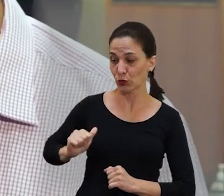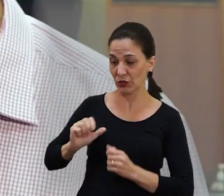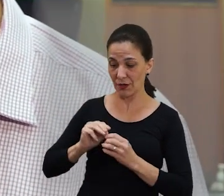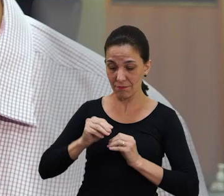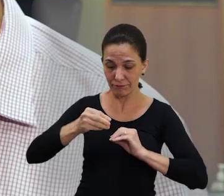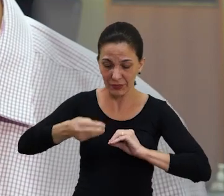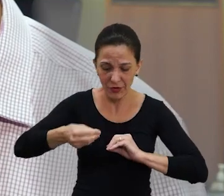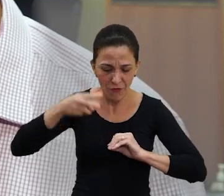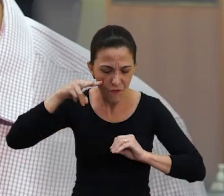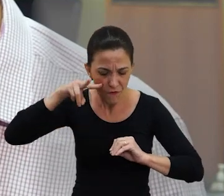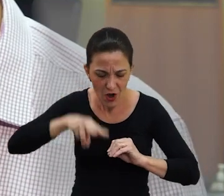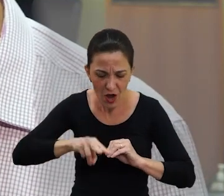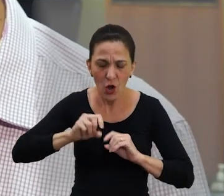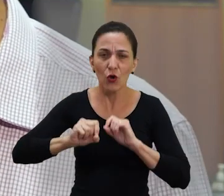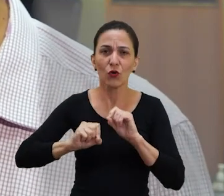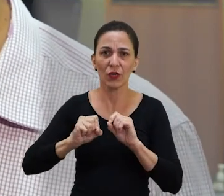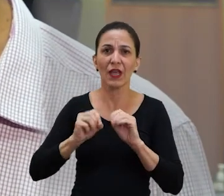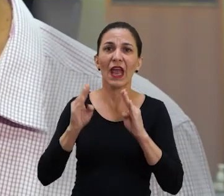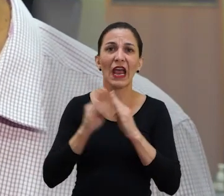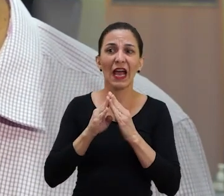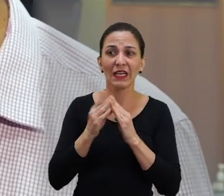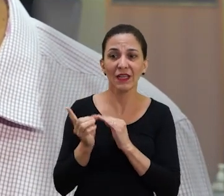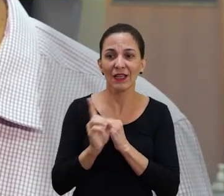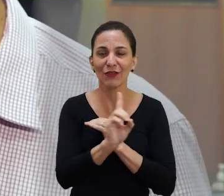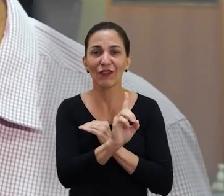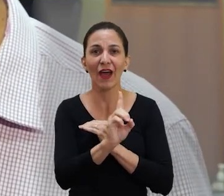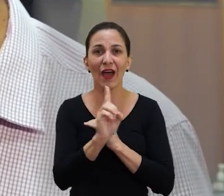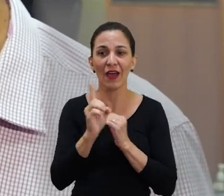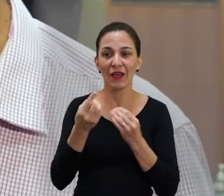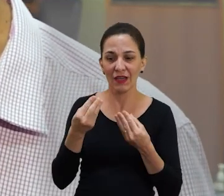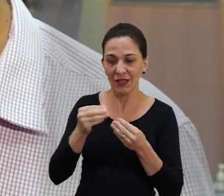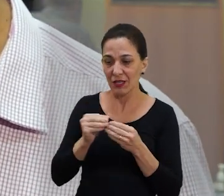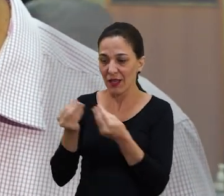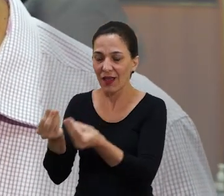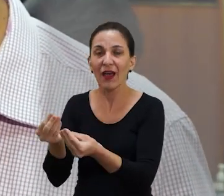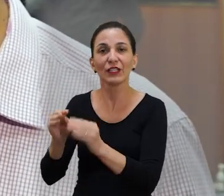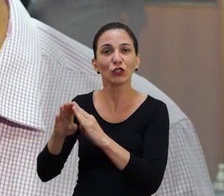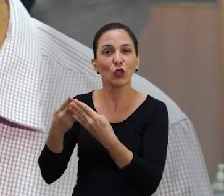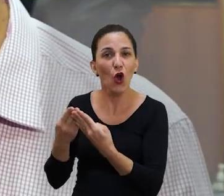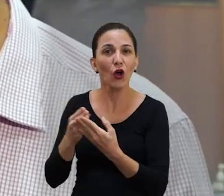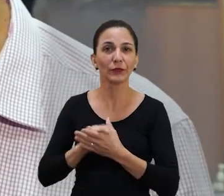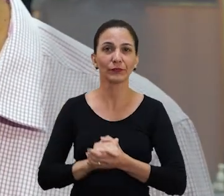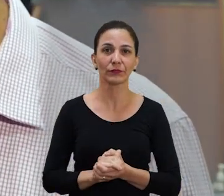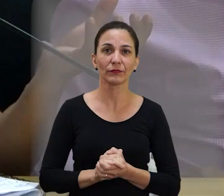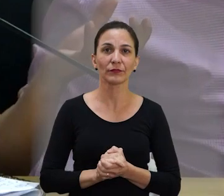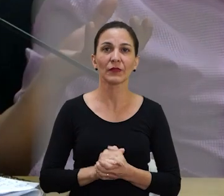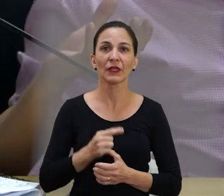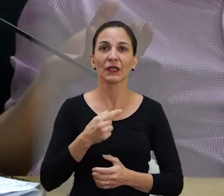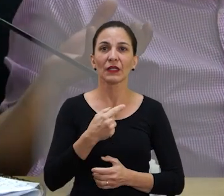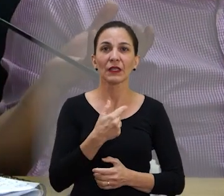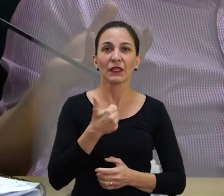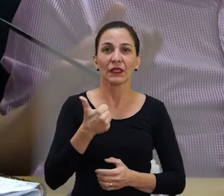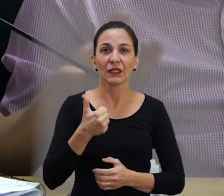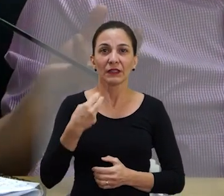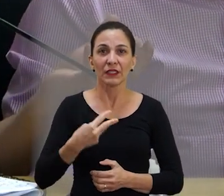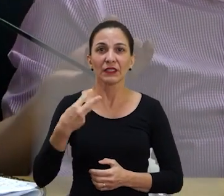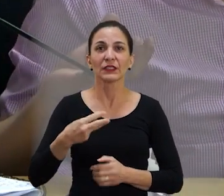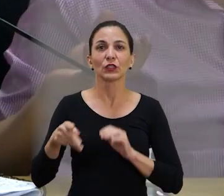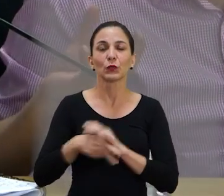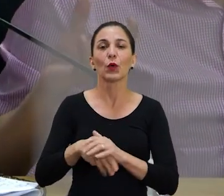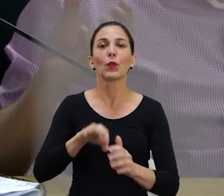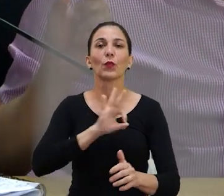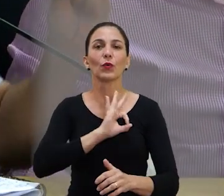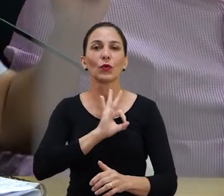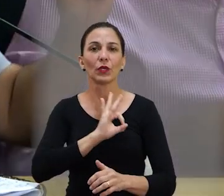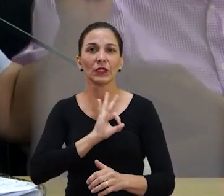falsas O que é que tem dentro da mochila desses estudantes o que que eles têm levado para casa levado para escola o comandante da terceira